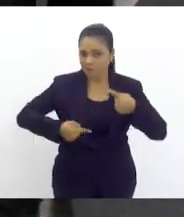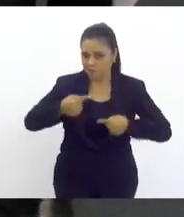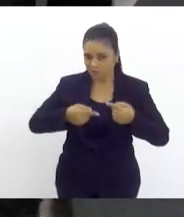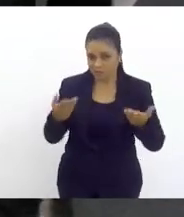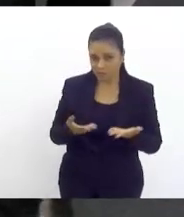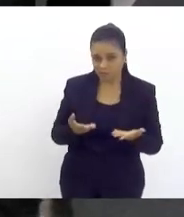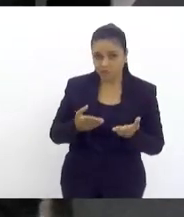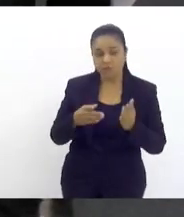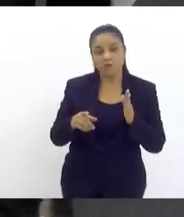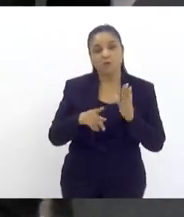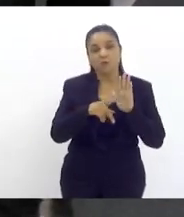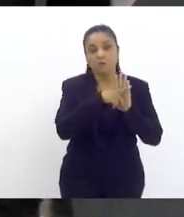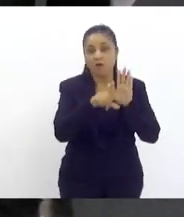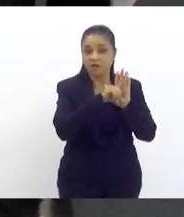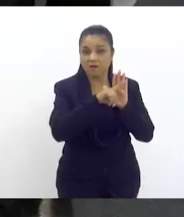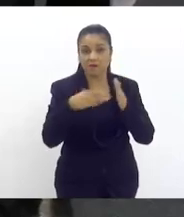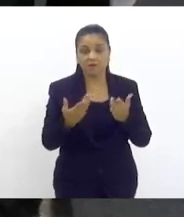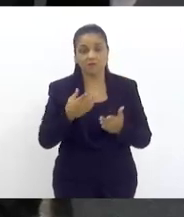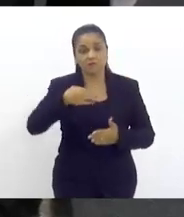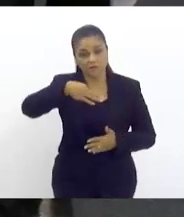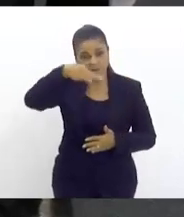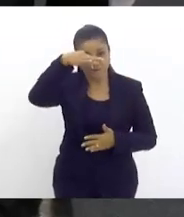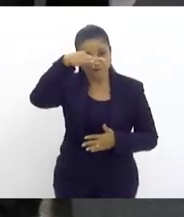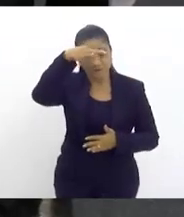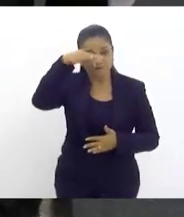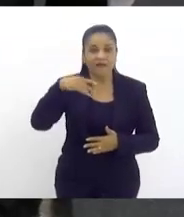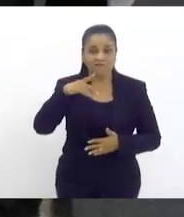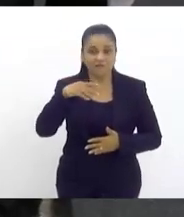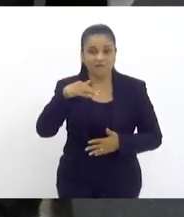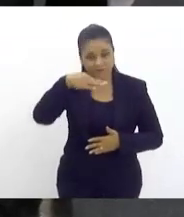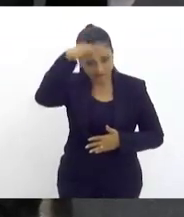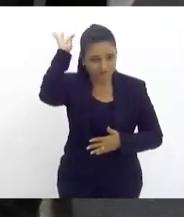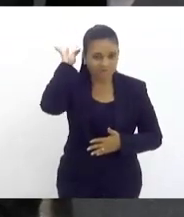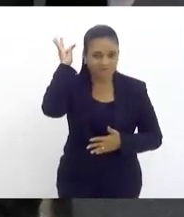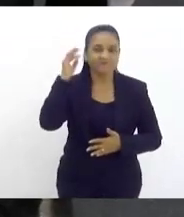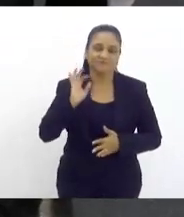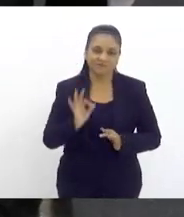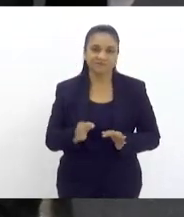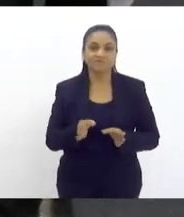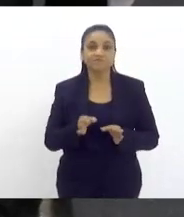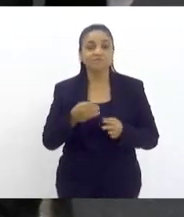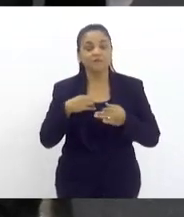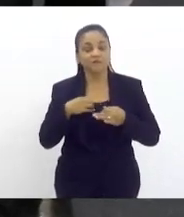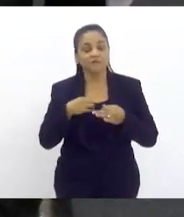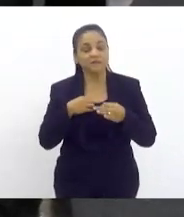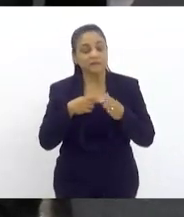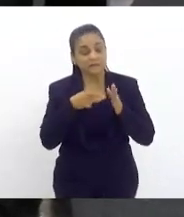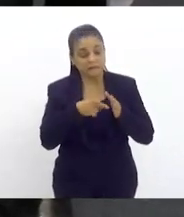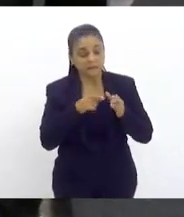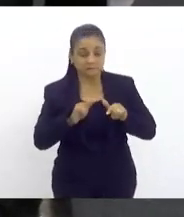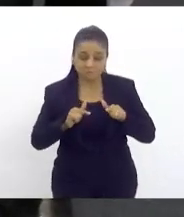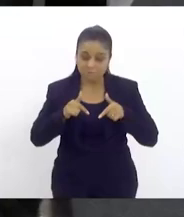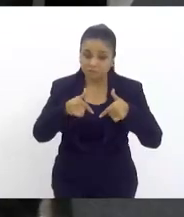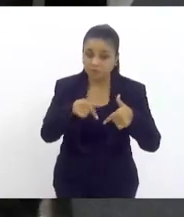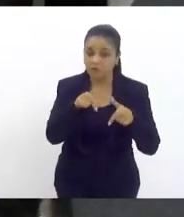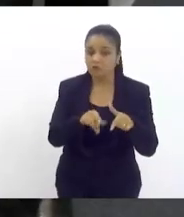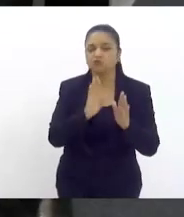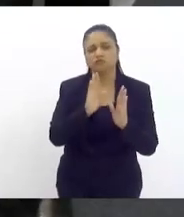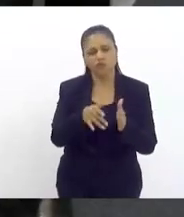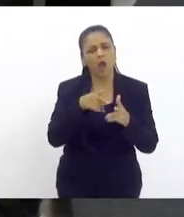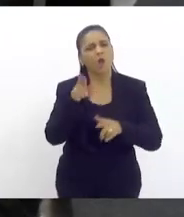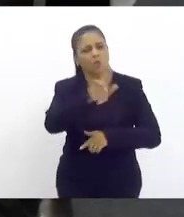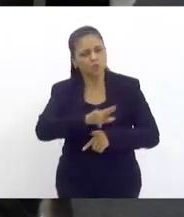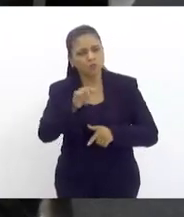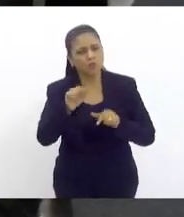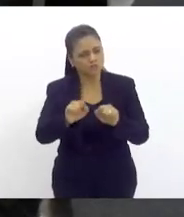do deputado Flávio Serafini, que esse tipo, né, de conduta já foi utilizada nessa casa,